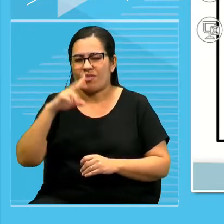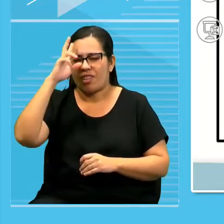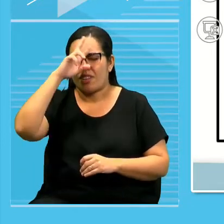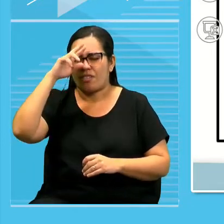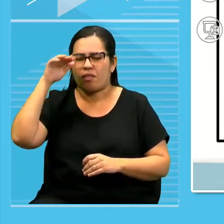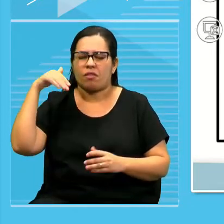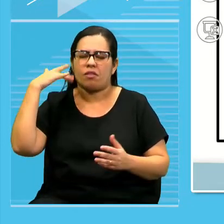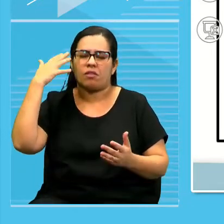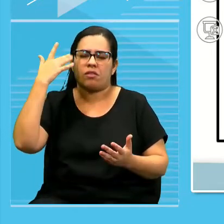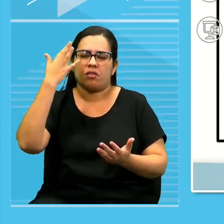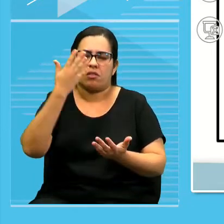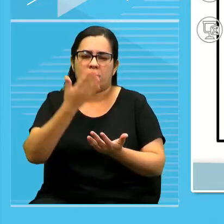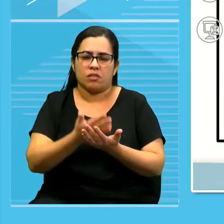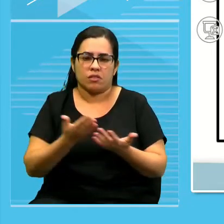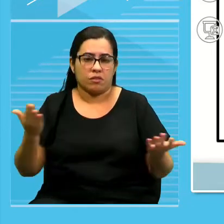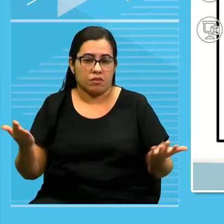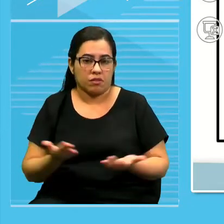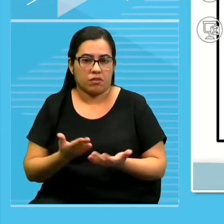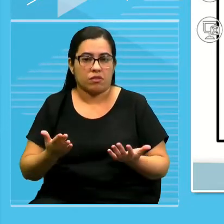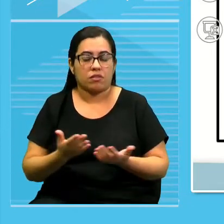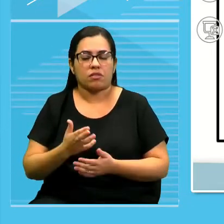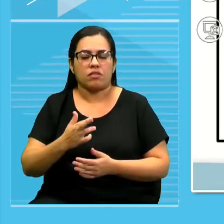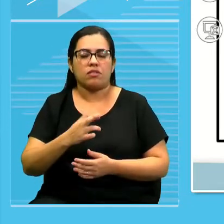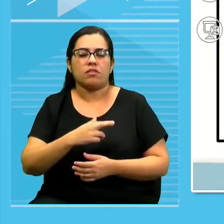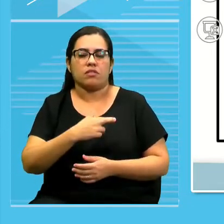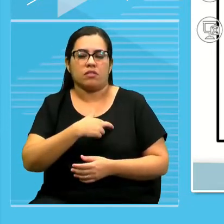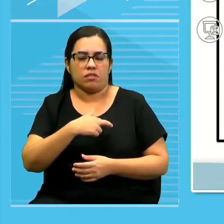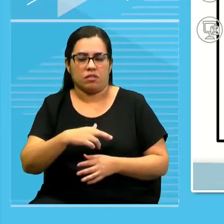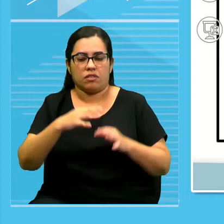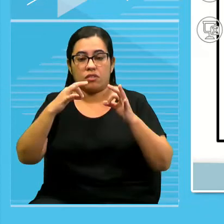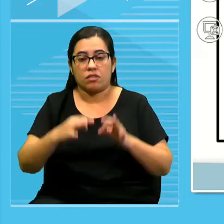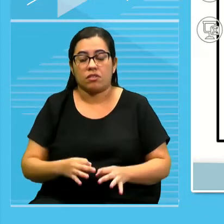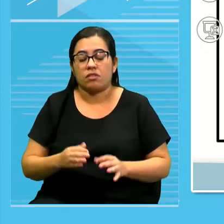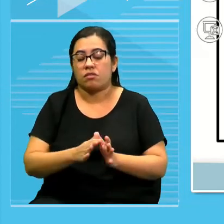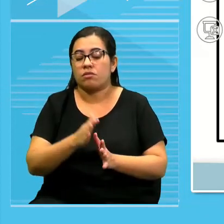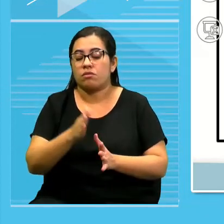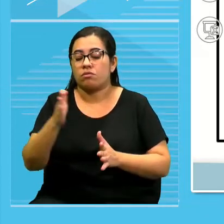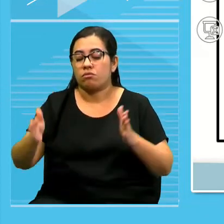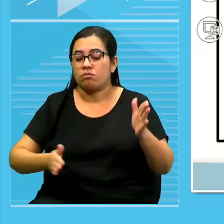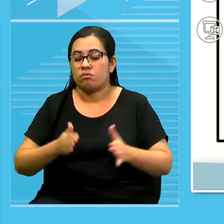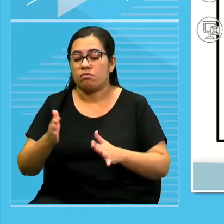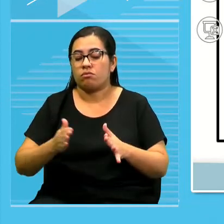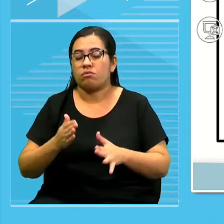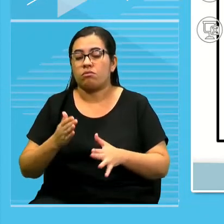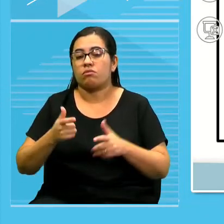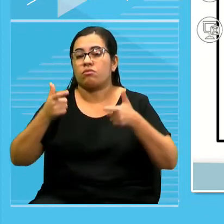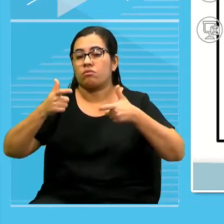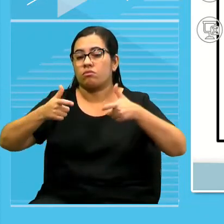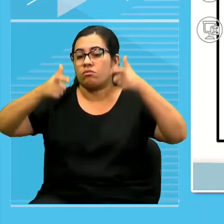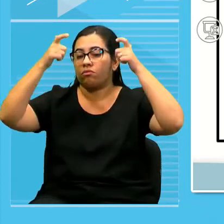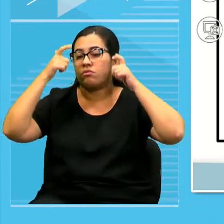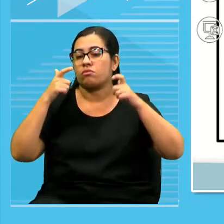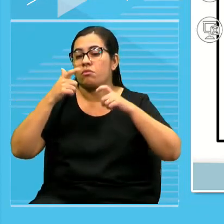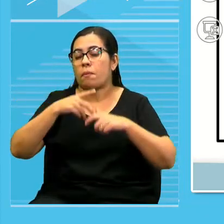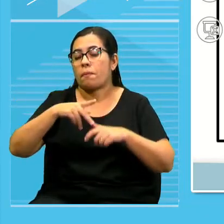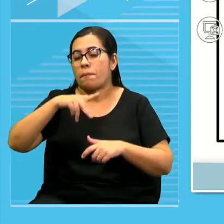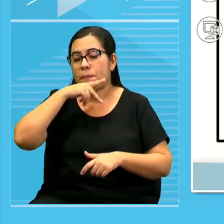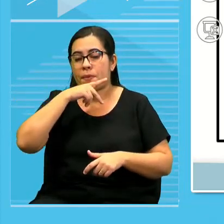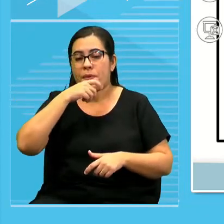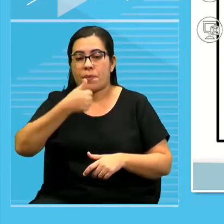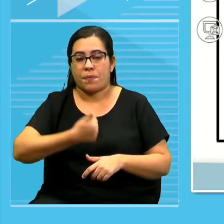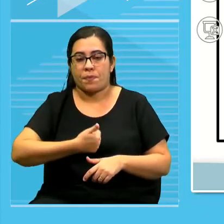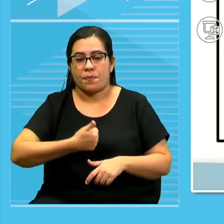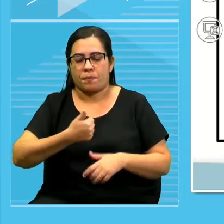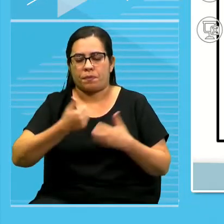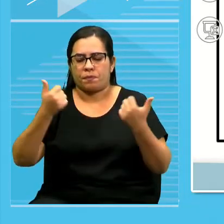que teve uma religião oficial que foi durante o primeiro reinado do Dom Pedro I que ele estabeleceu